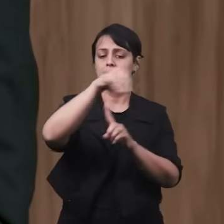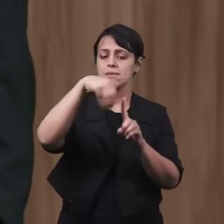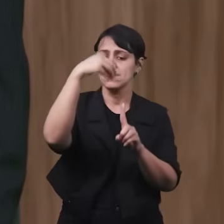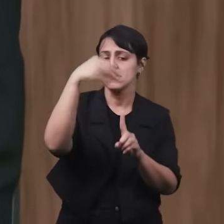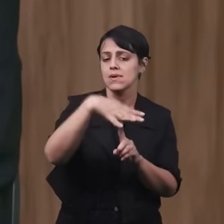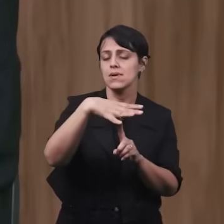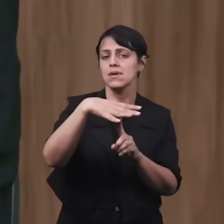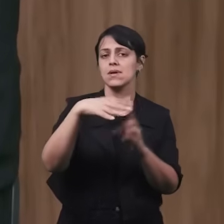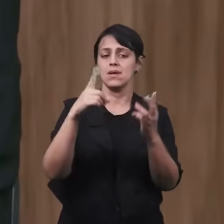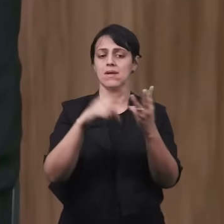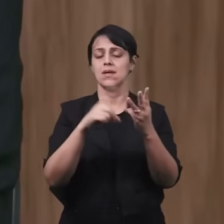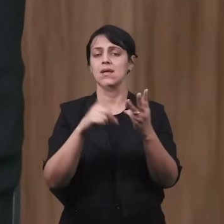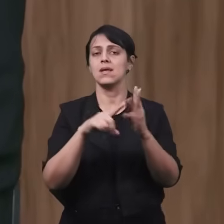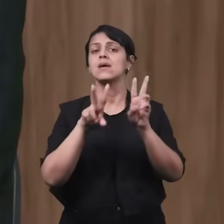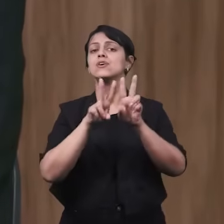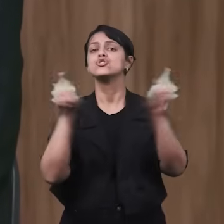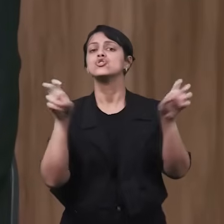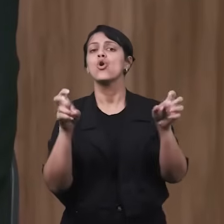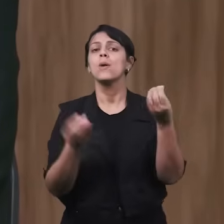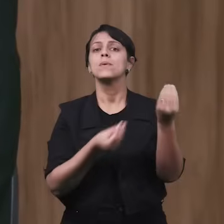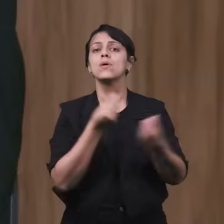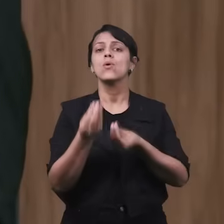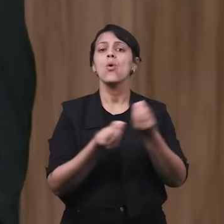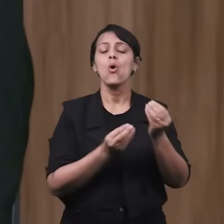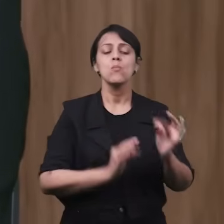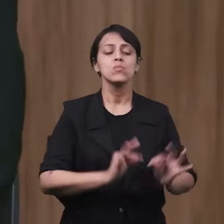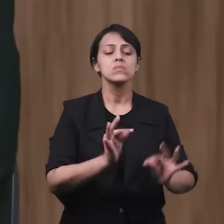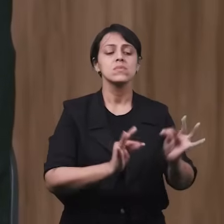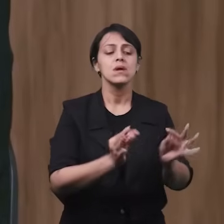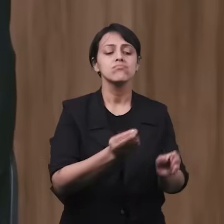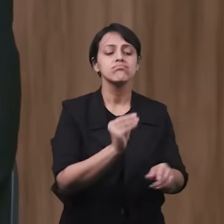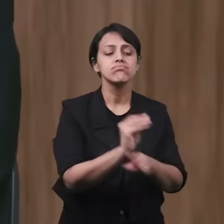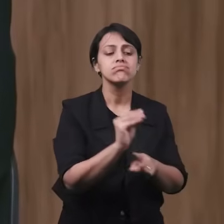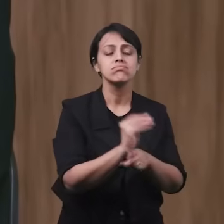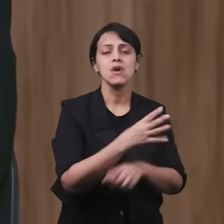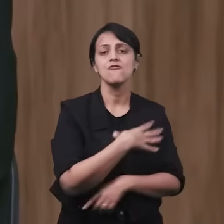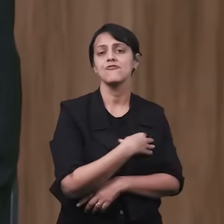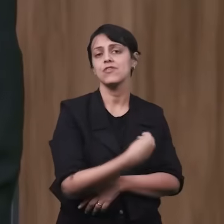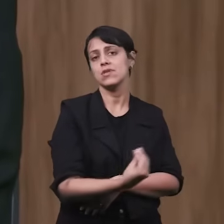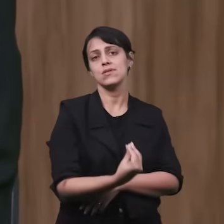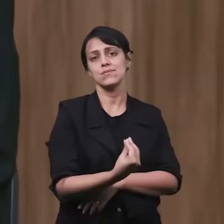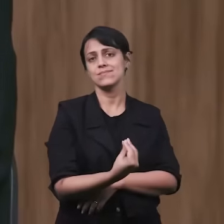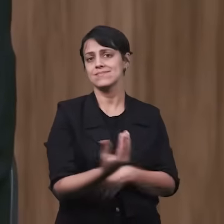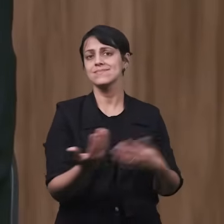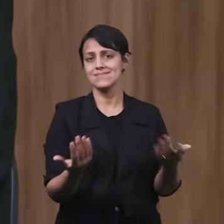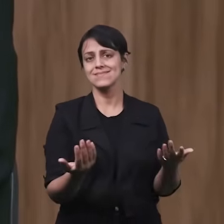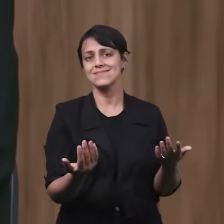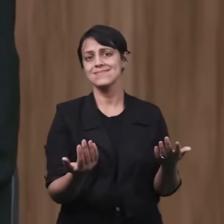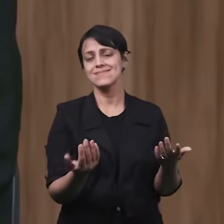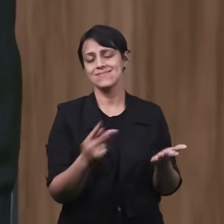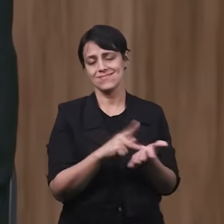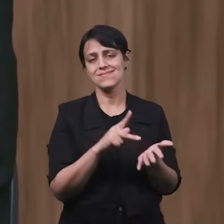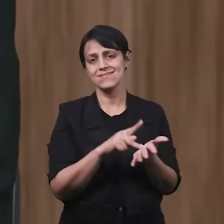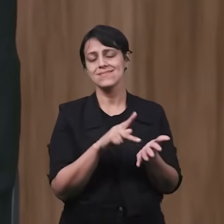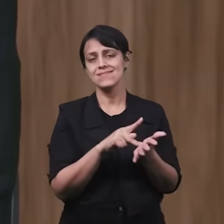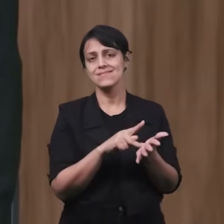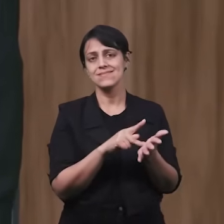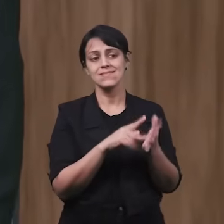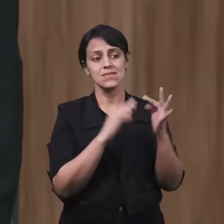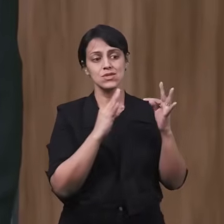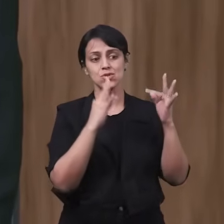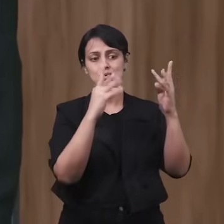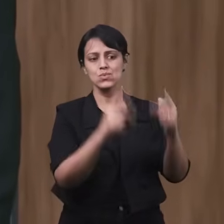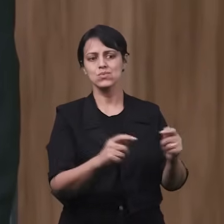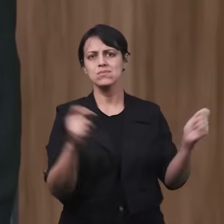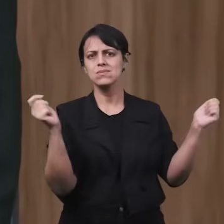de como tratar os filhos, porque se ela tem filhos, ela pode ajudar a outra que está chegando. Tudo ali contribuirá.